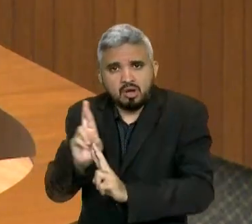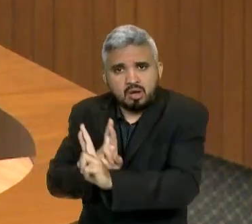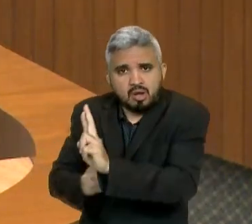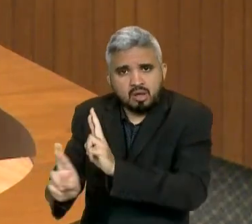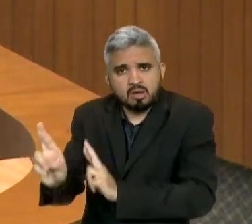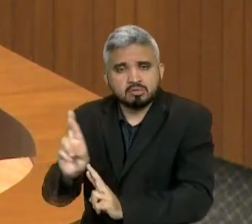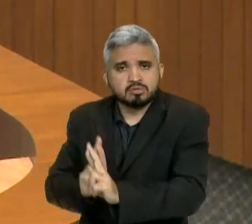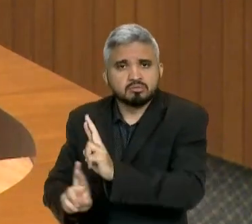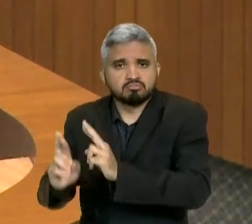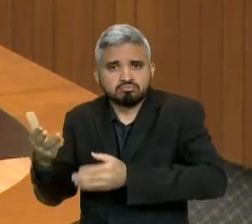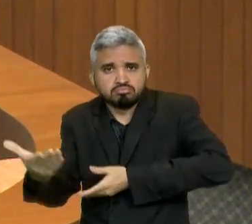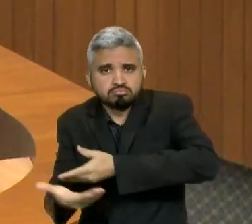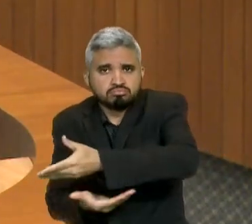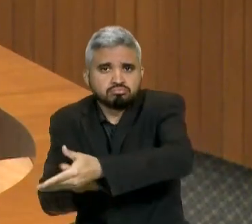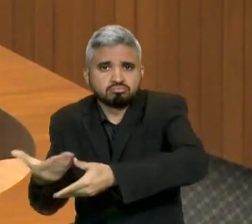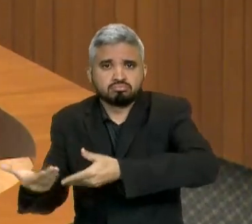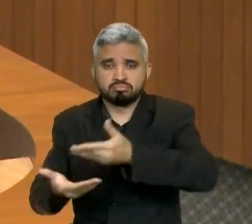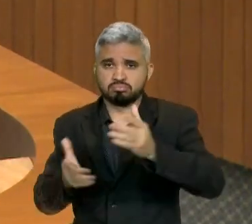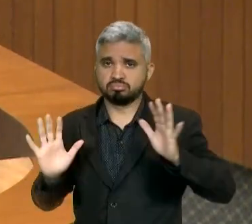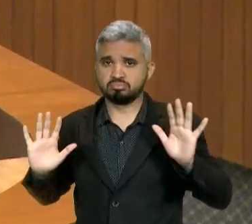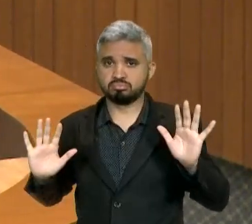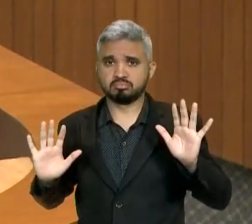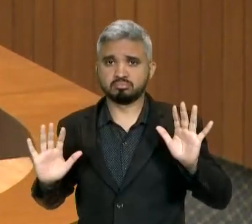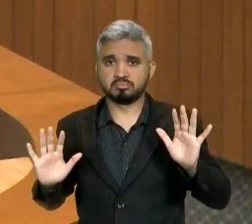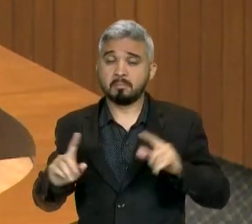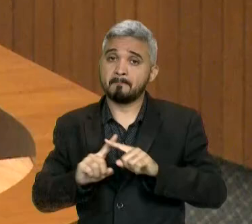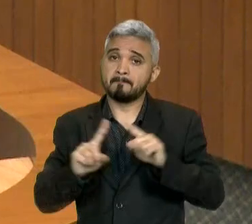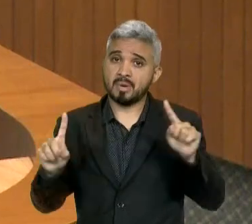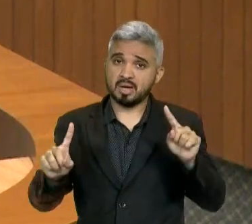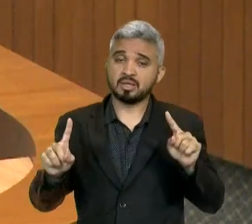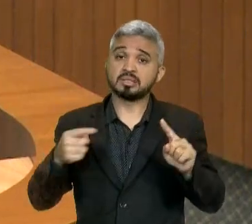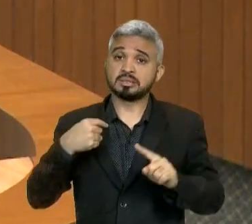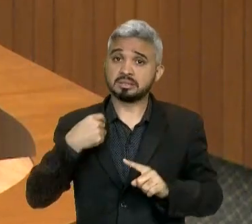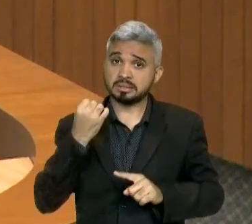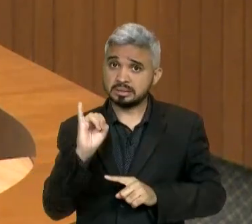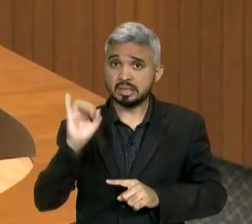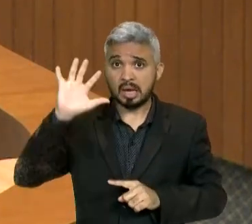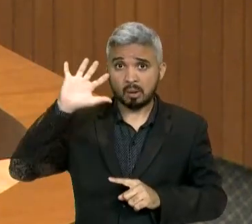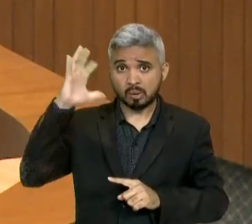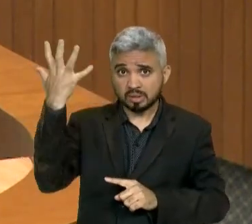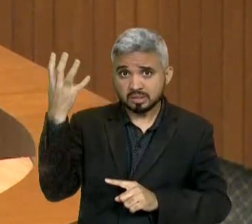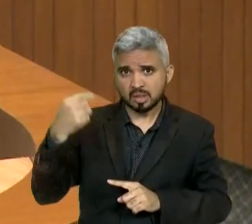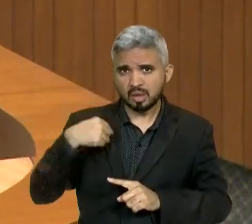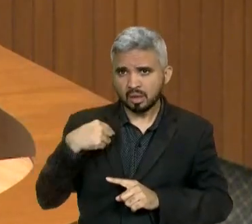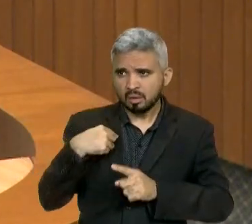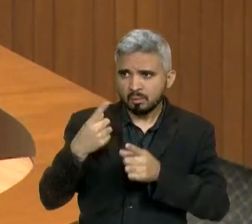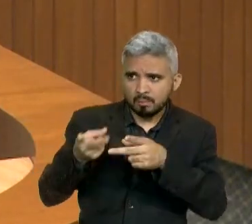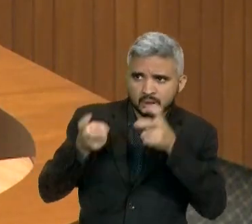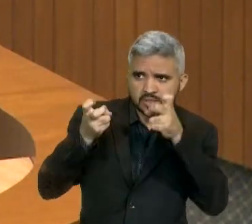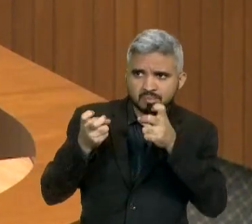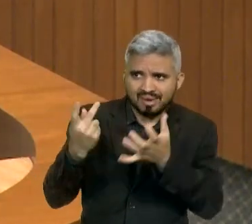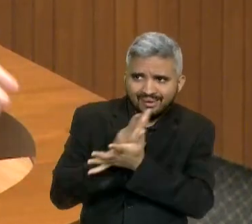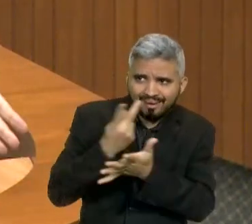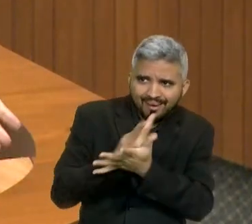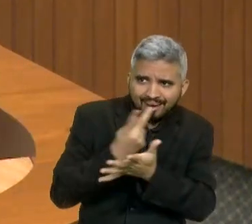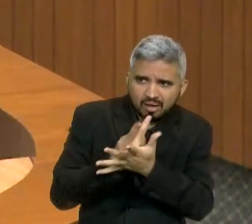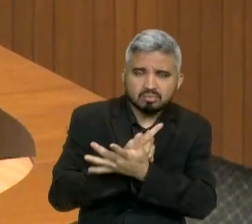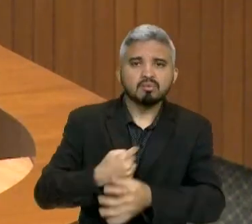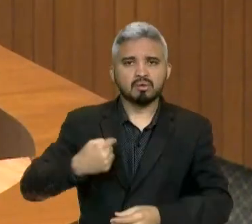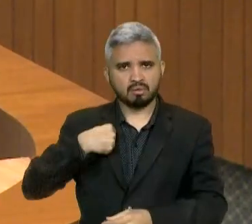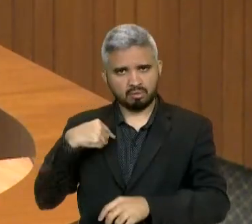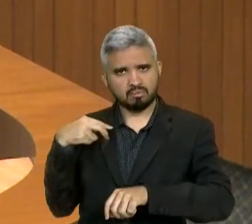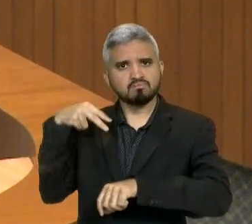harmoniosa. Claro que não me eximirá de fazer críticas a quem quer que eu acho que precise ser criticado por